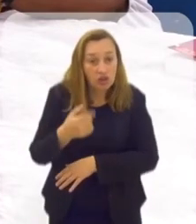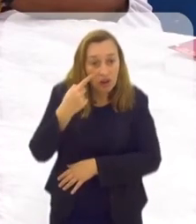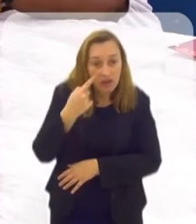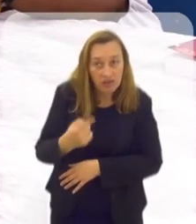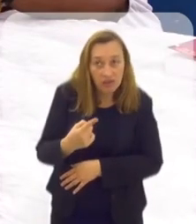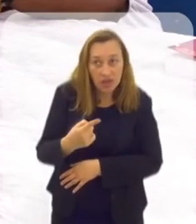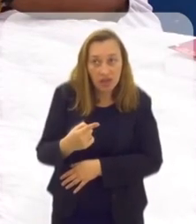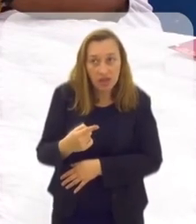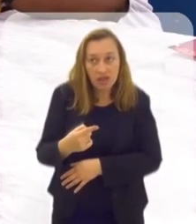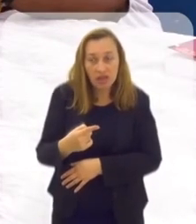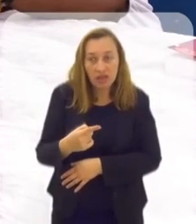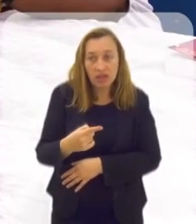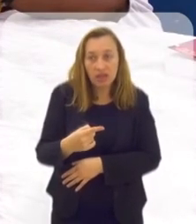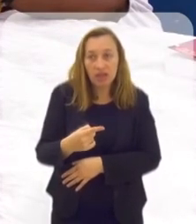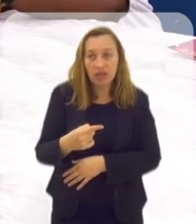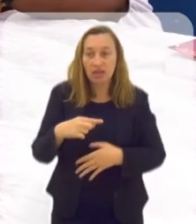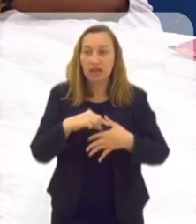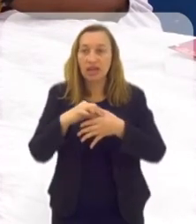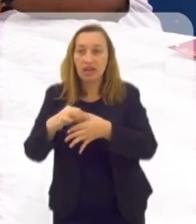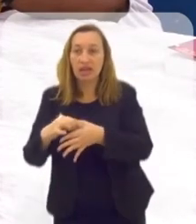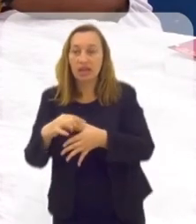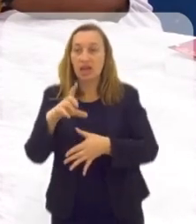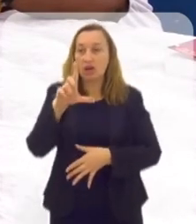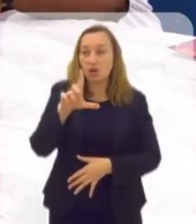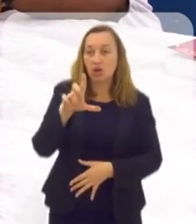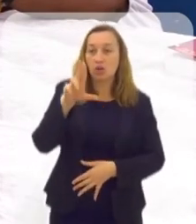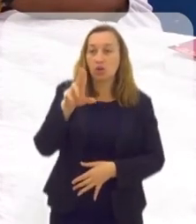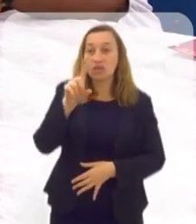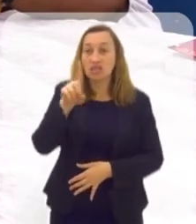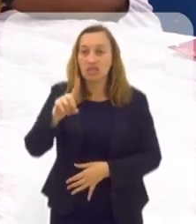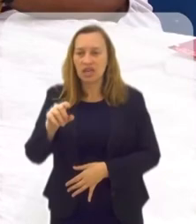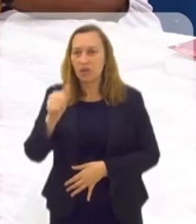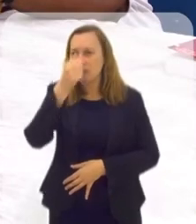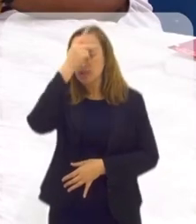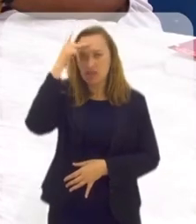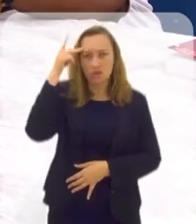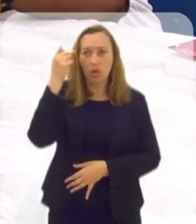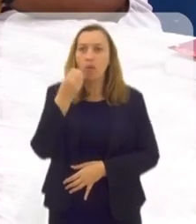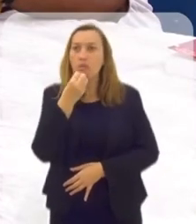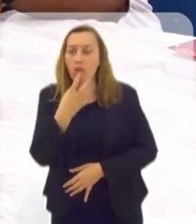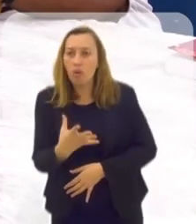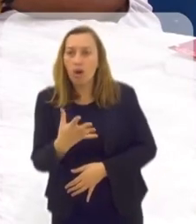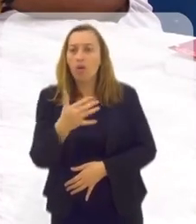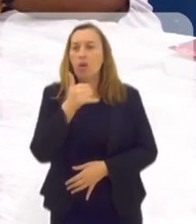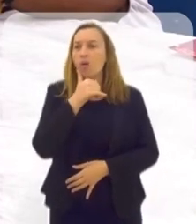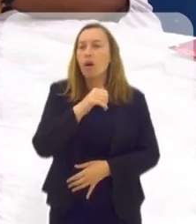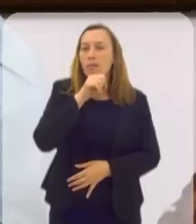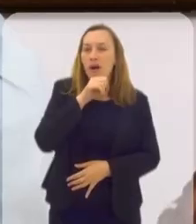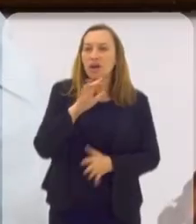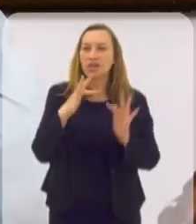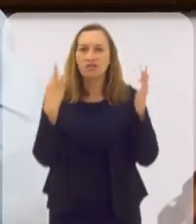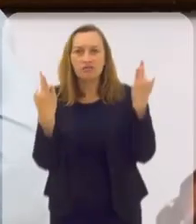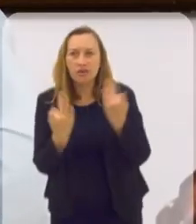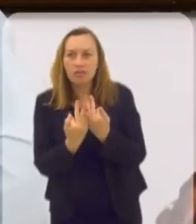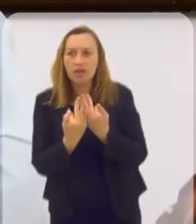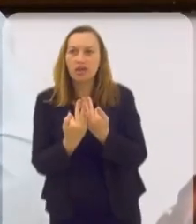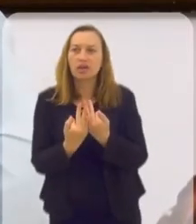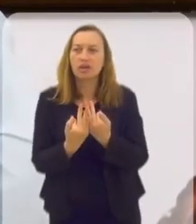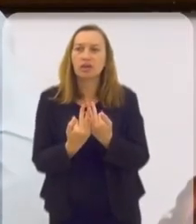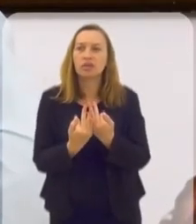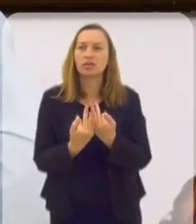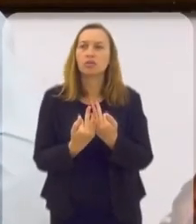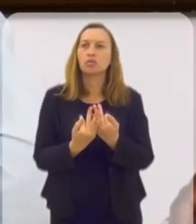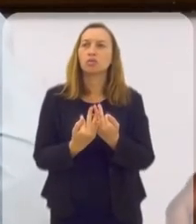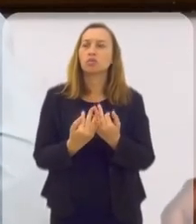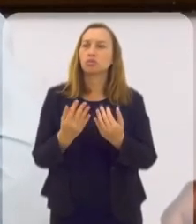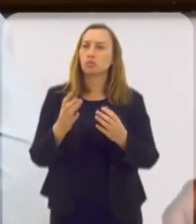vejo que a dirigente do centro espírita é a Luzia, que a Luzia é uma pessoa boa, uma mãe de família, uma pessoa que